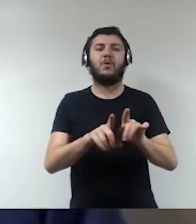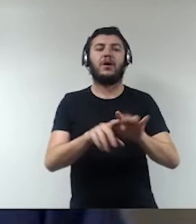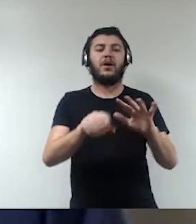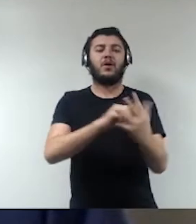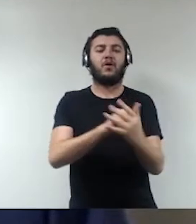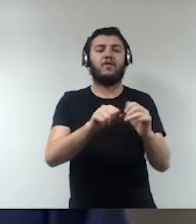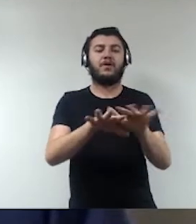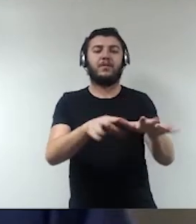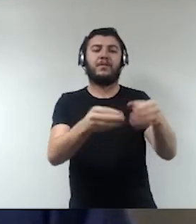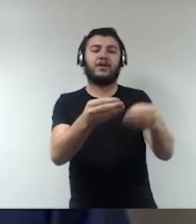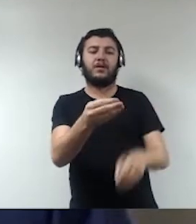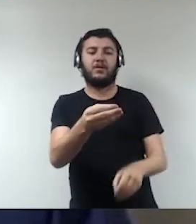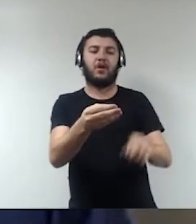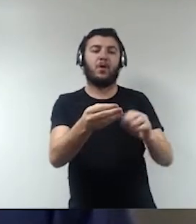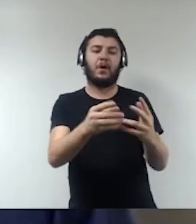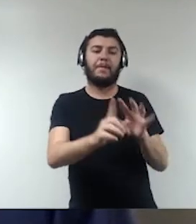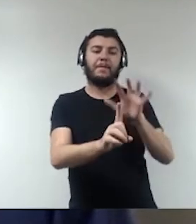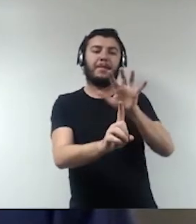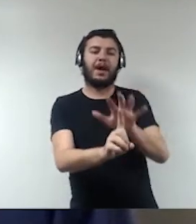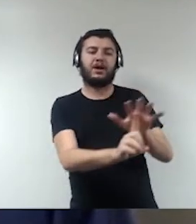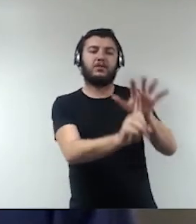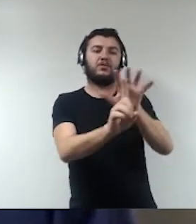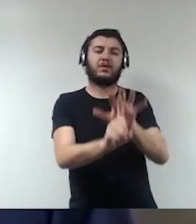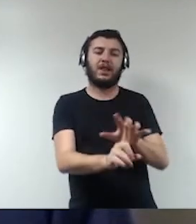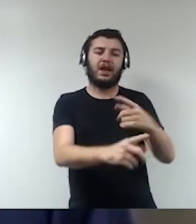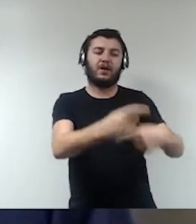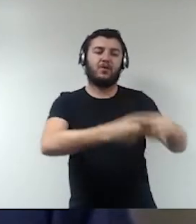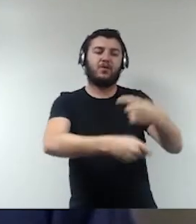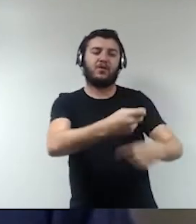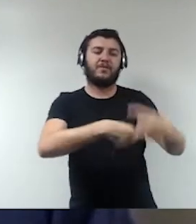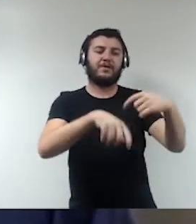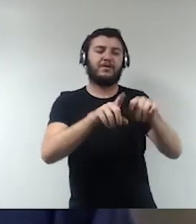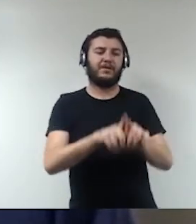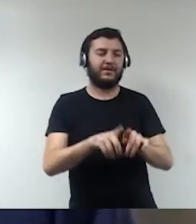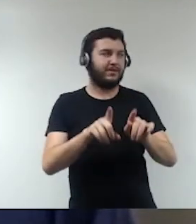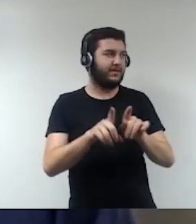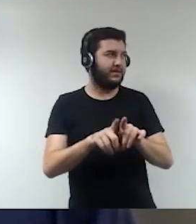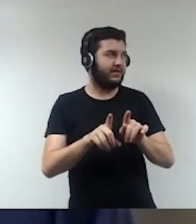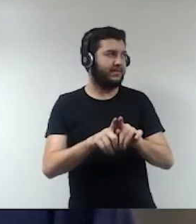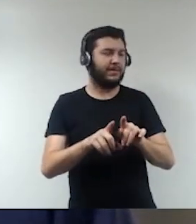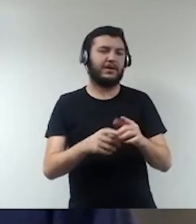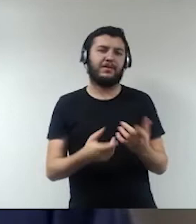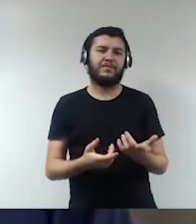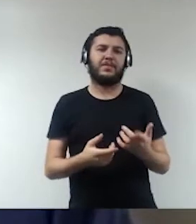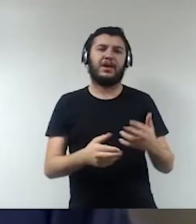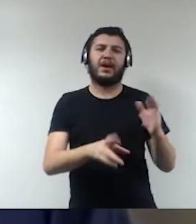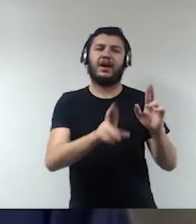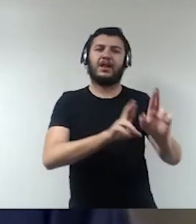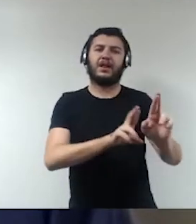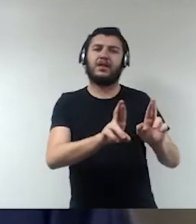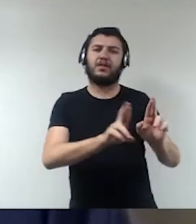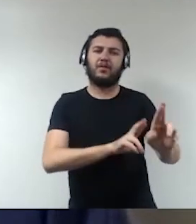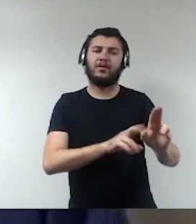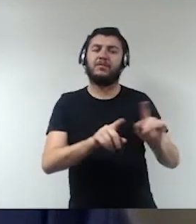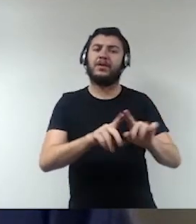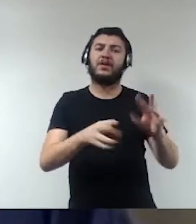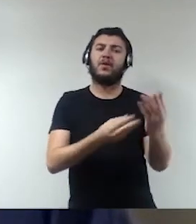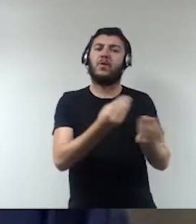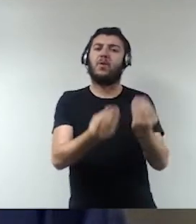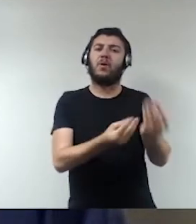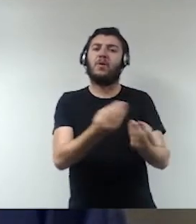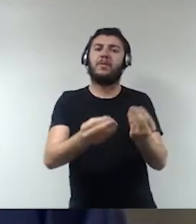sobre a economia e as relações empresariais? Como a mediação pode contribuir para a solução dos conflitos decorrentes